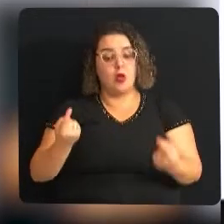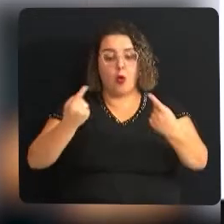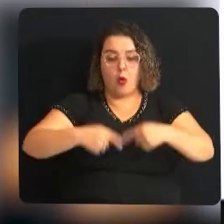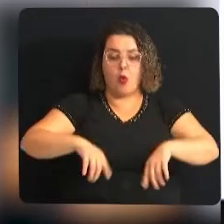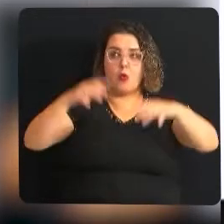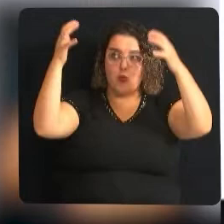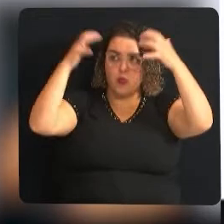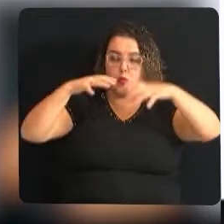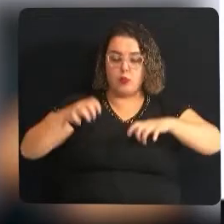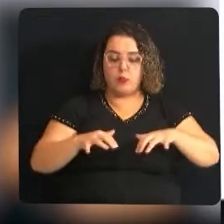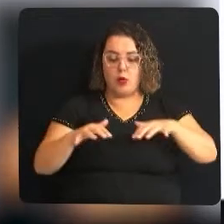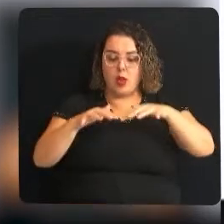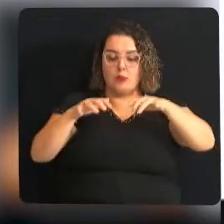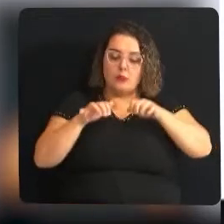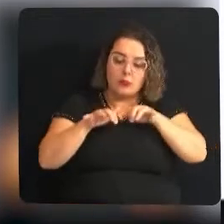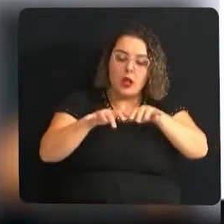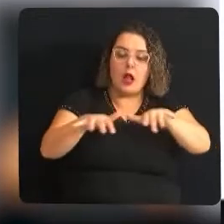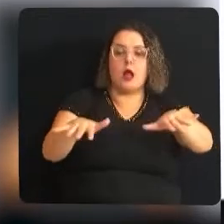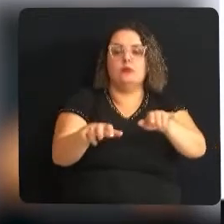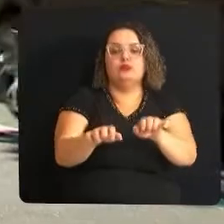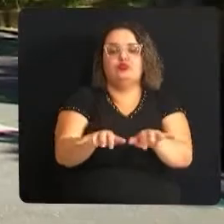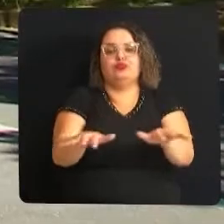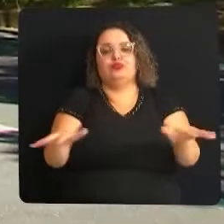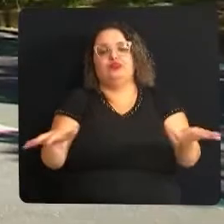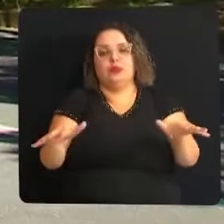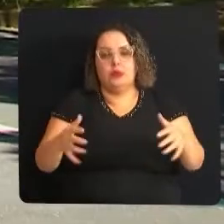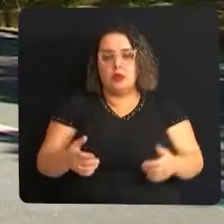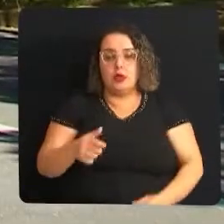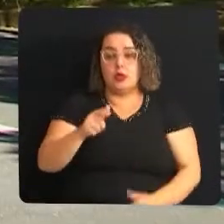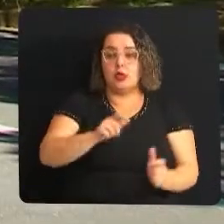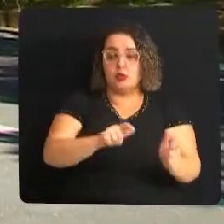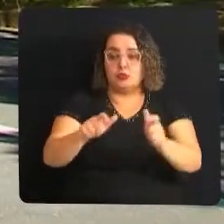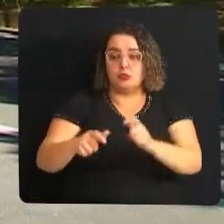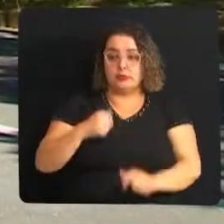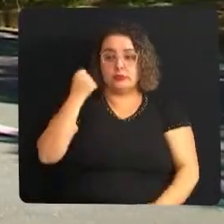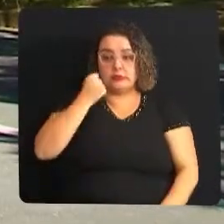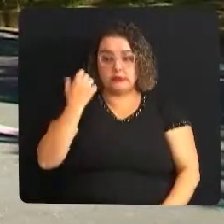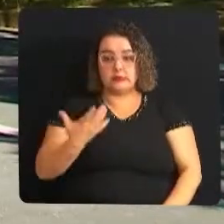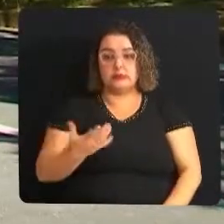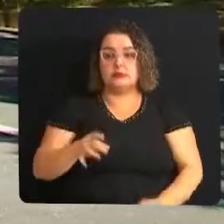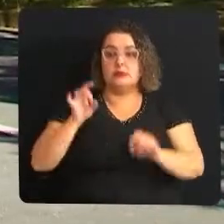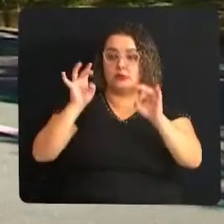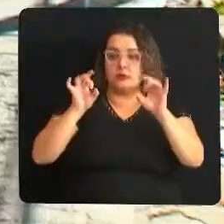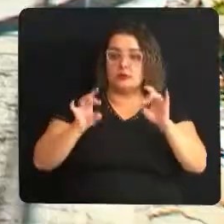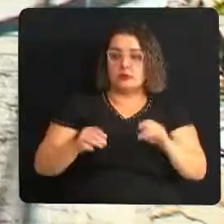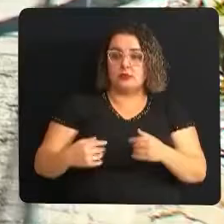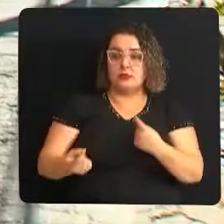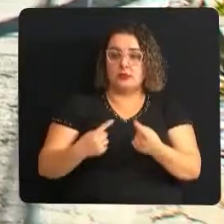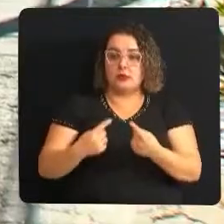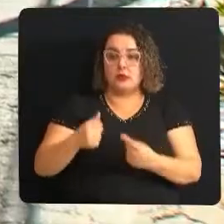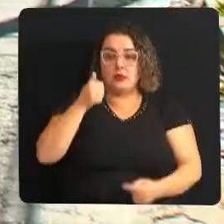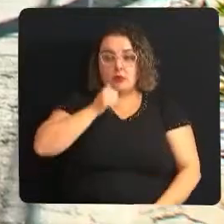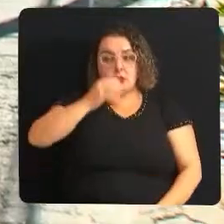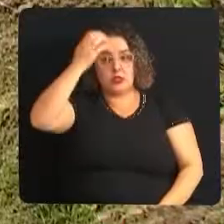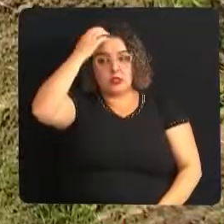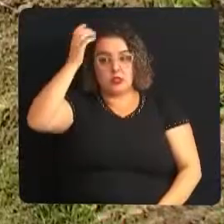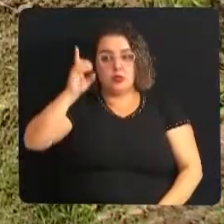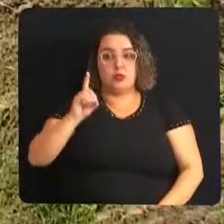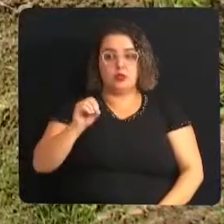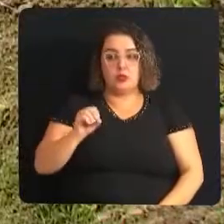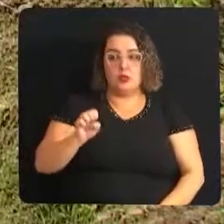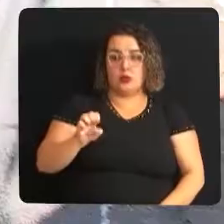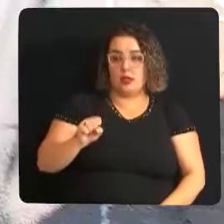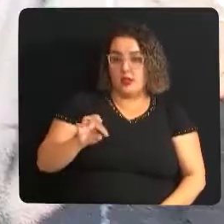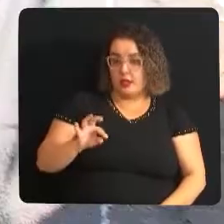combate de alagamentos, enchentes e inundações em pontos críticos de Campinas, em especial nas avenidas Princesa do Oeste e